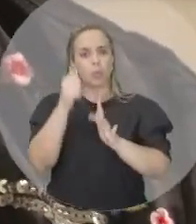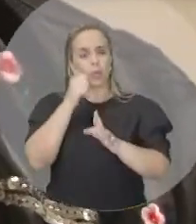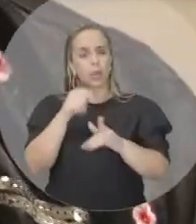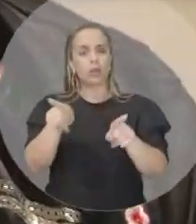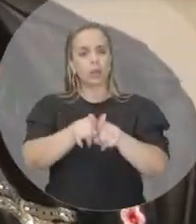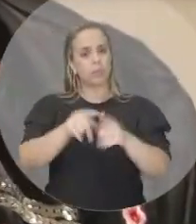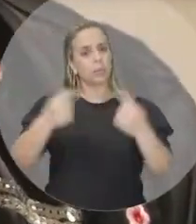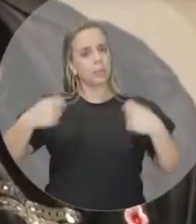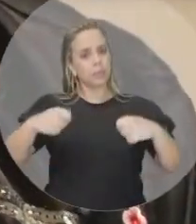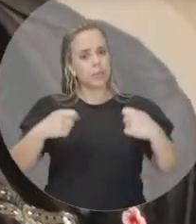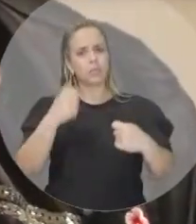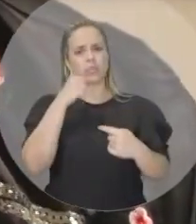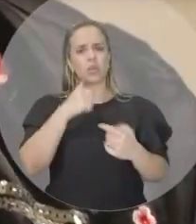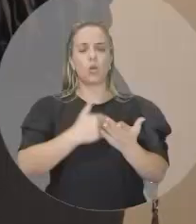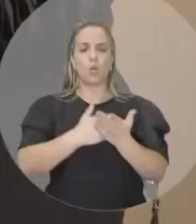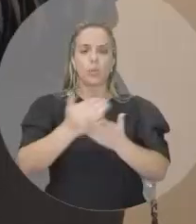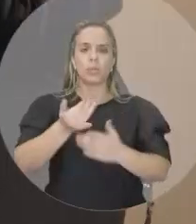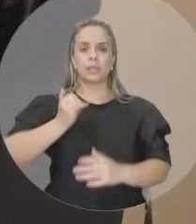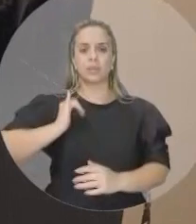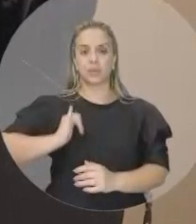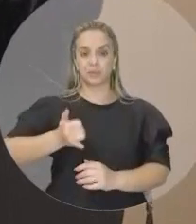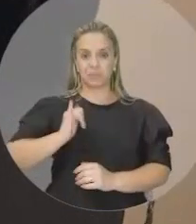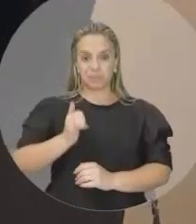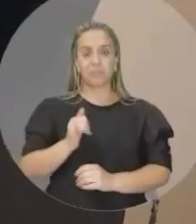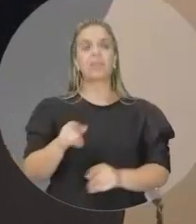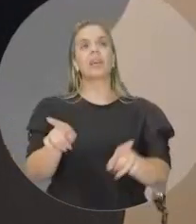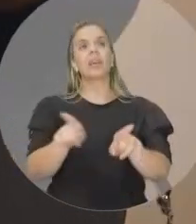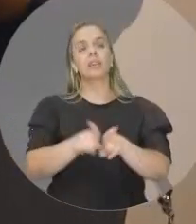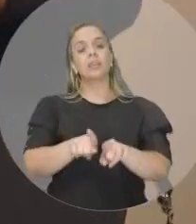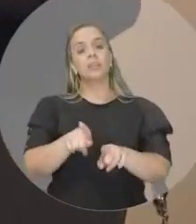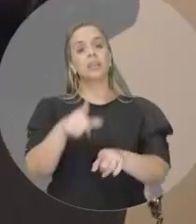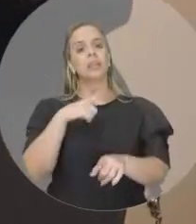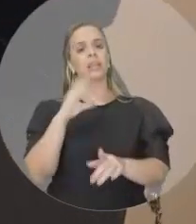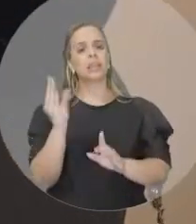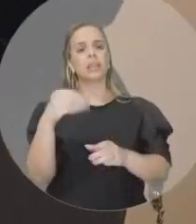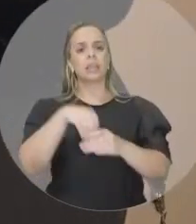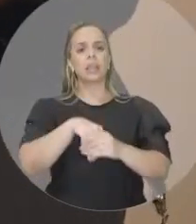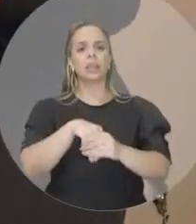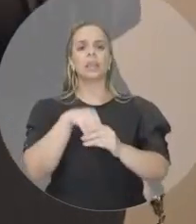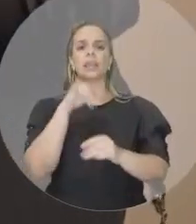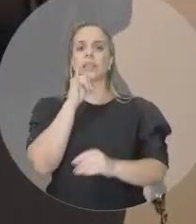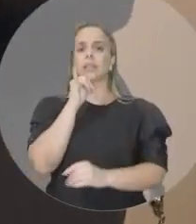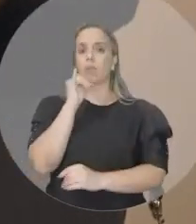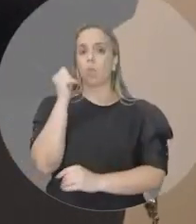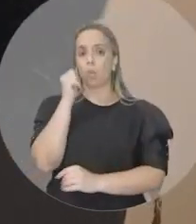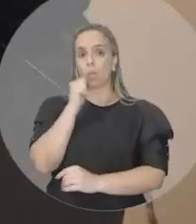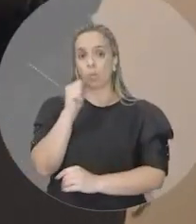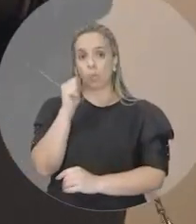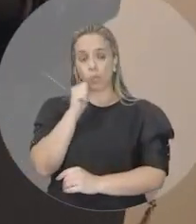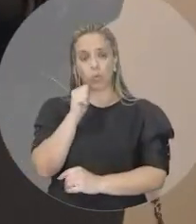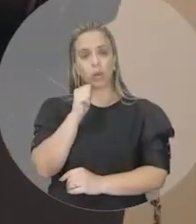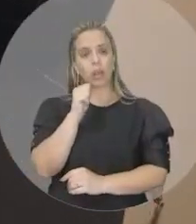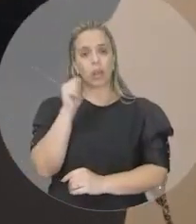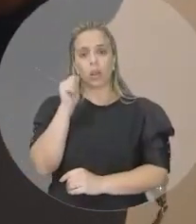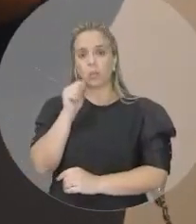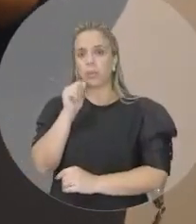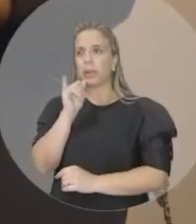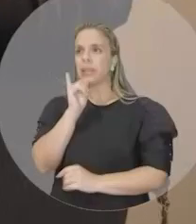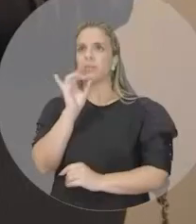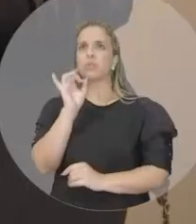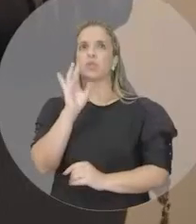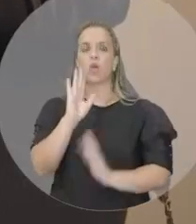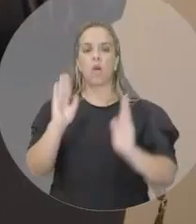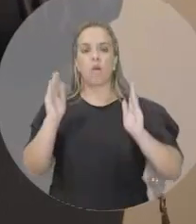necessidade de começar a narrar, né? E traz esse histórico que da mulher está relegada somente